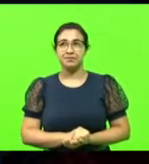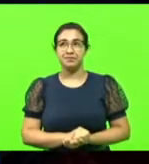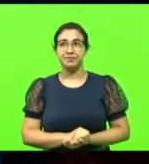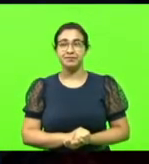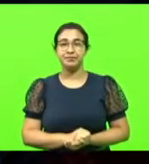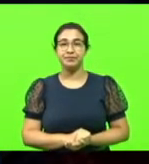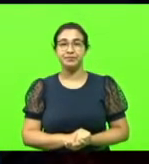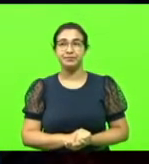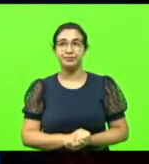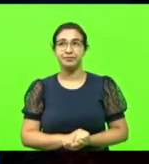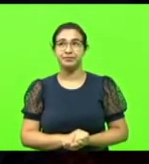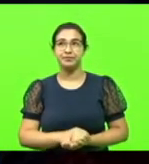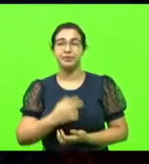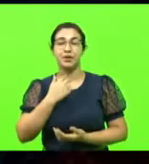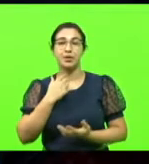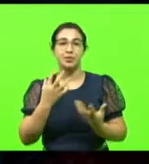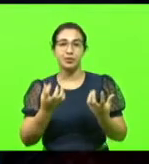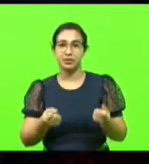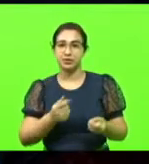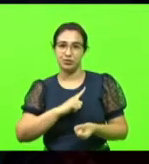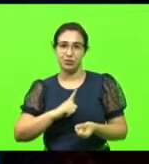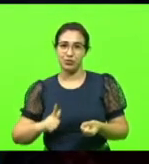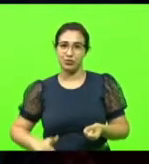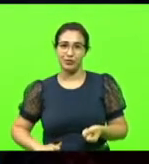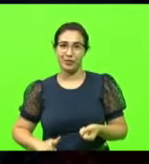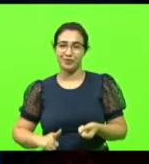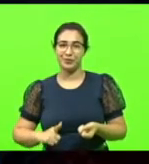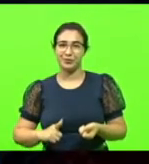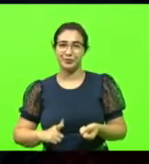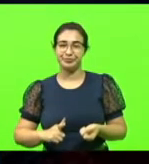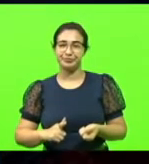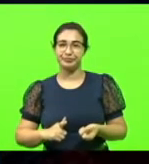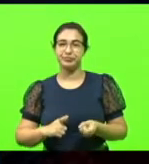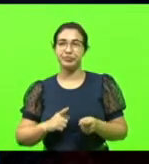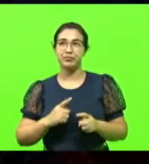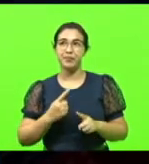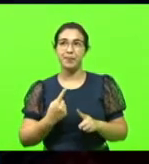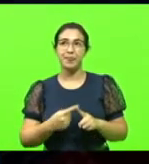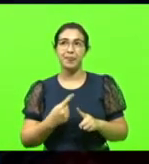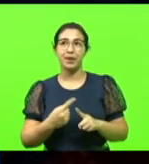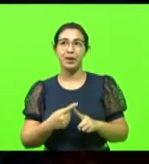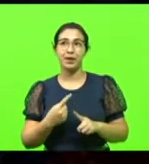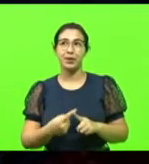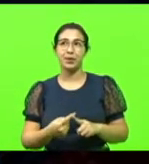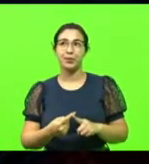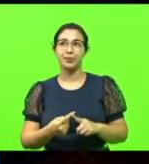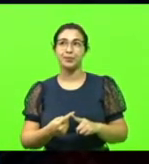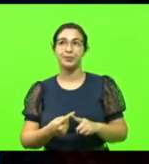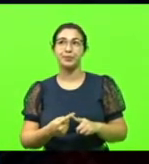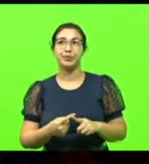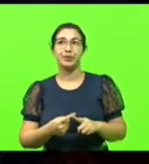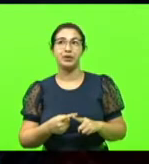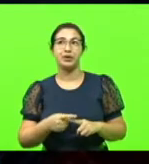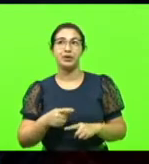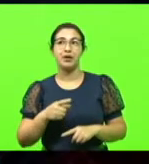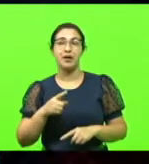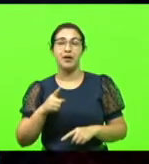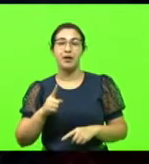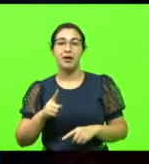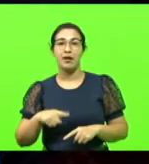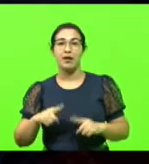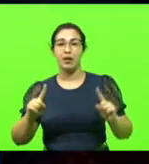adotado pelo governo, até de maneira, uma vez que compete privativamente à União,